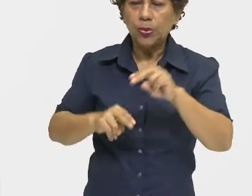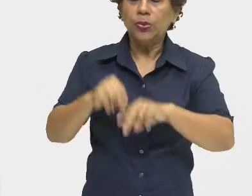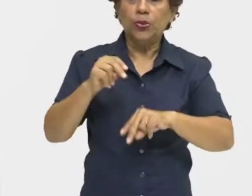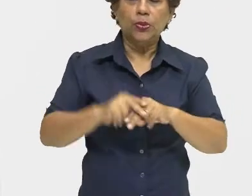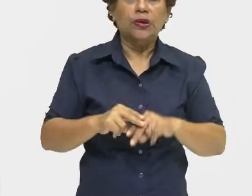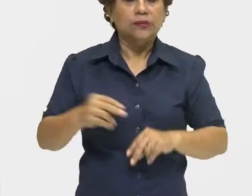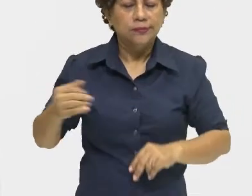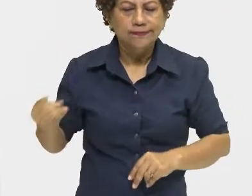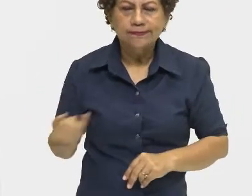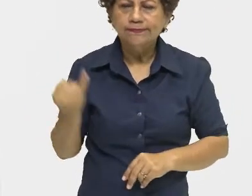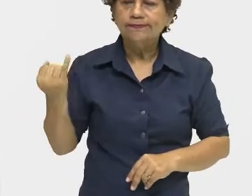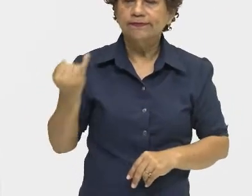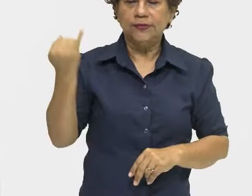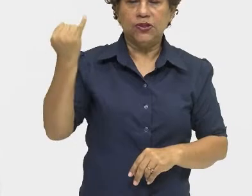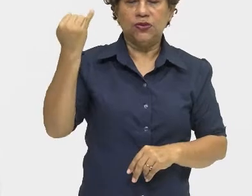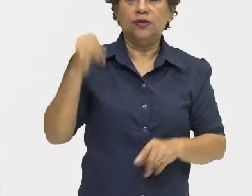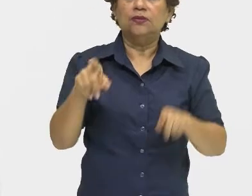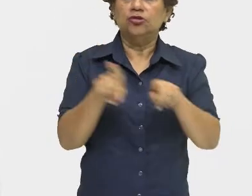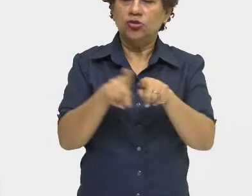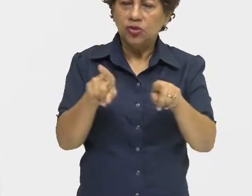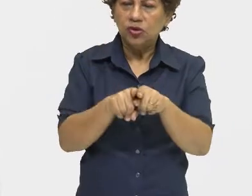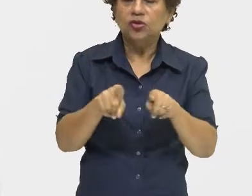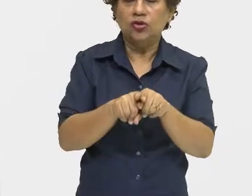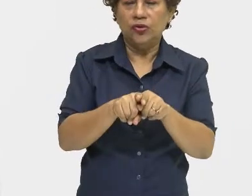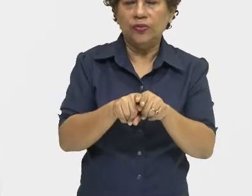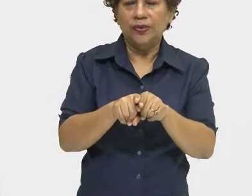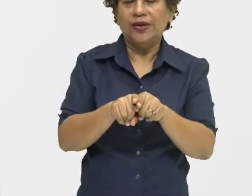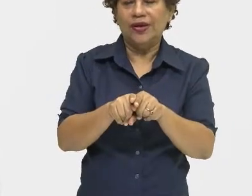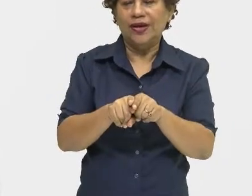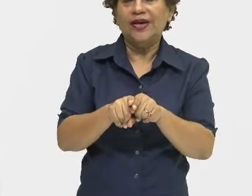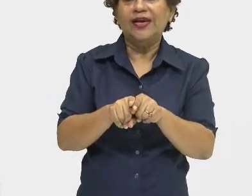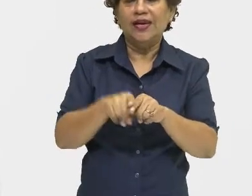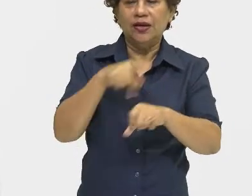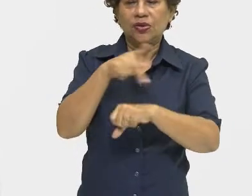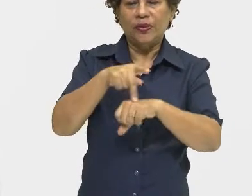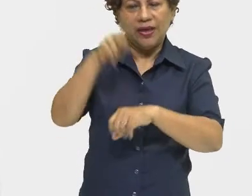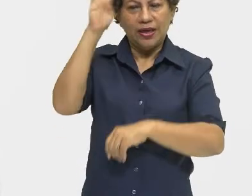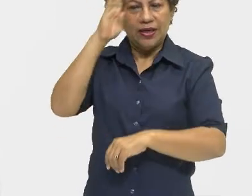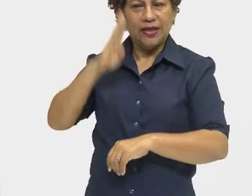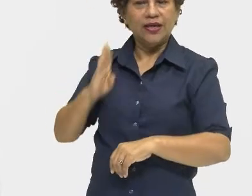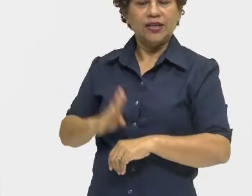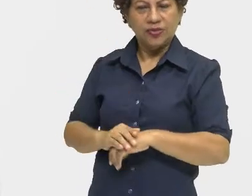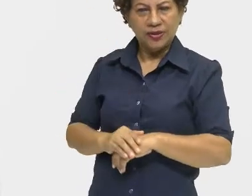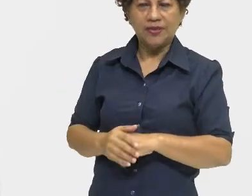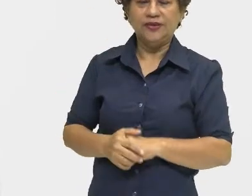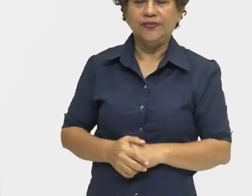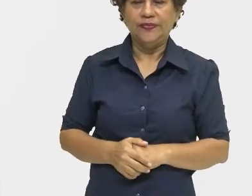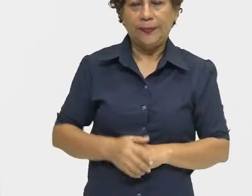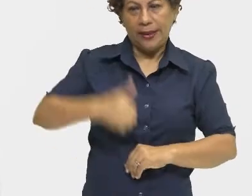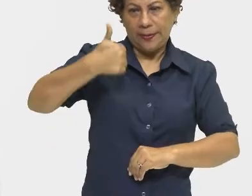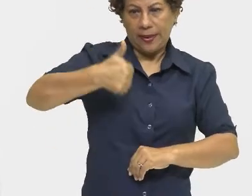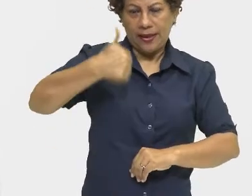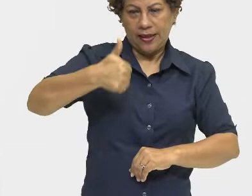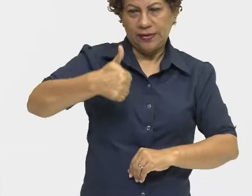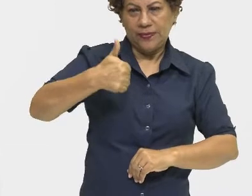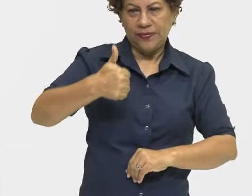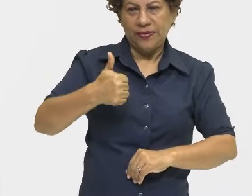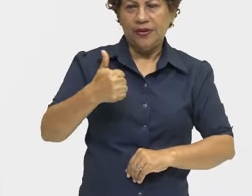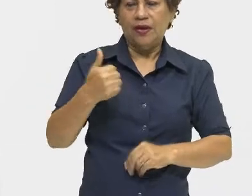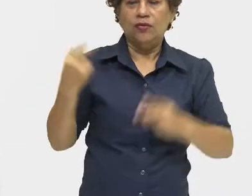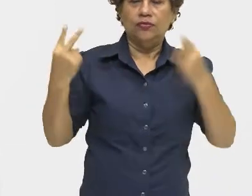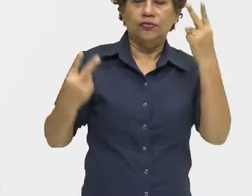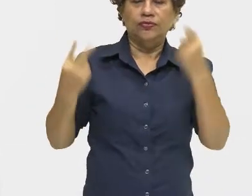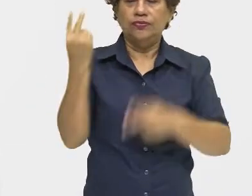comemoração realizada pelos brasileiros. Ela fica atrás apenas do carnaval. Olha só, primeiro carnaval, segundo lugar, festa